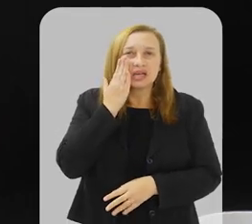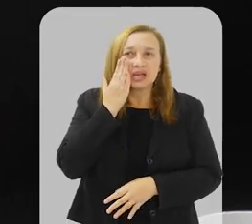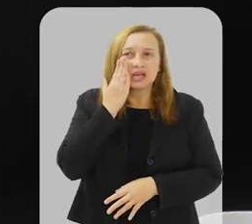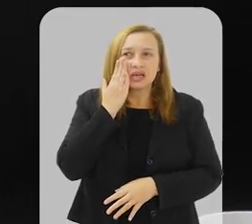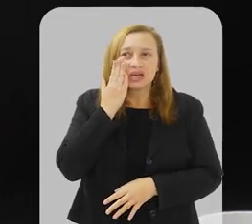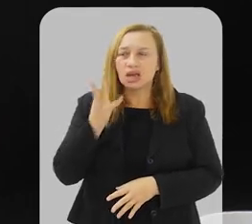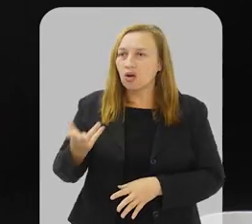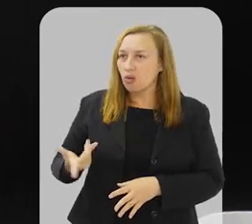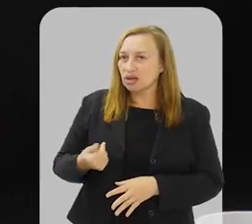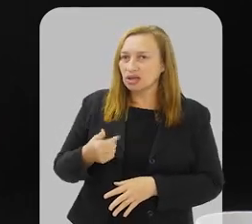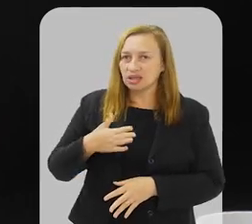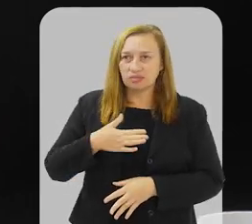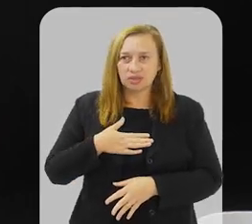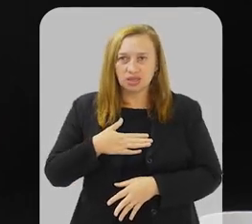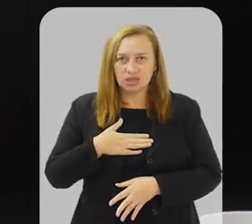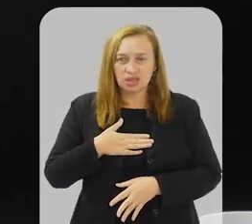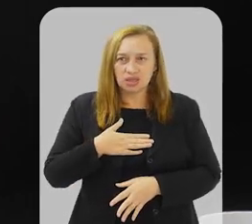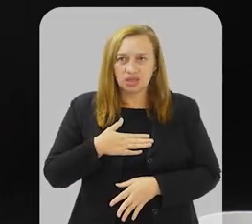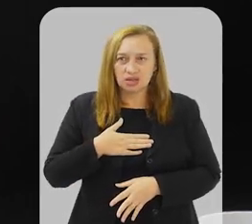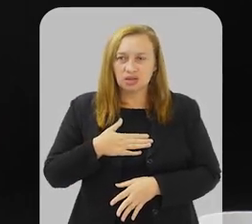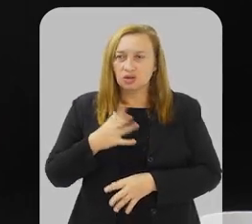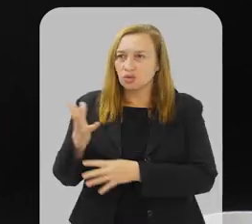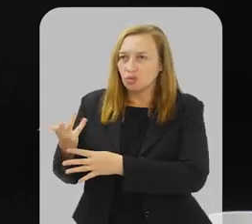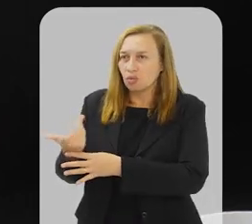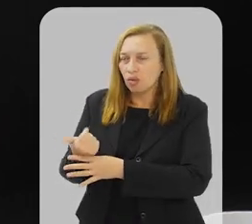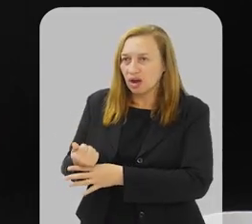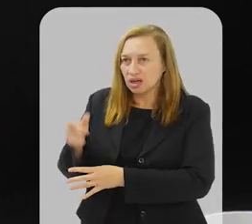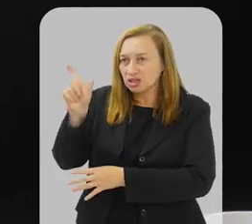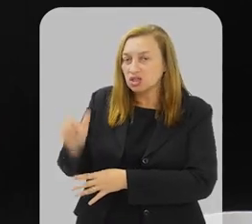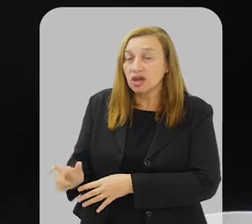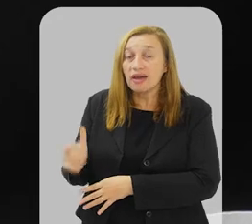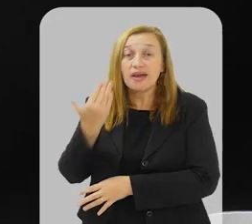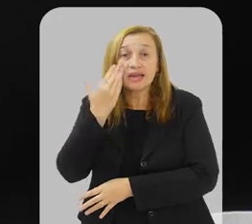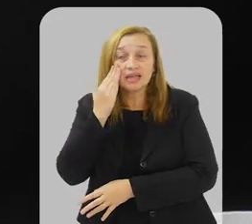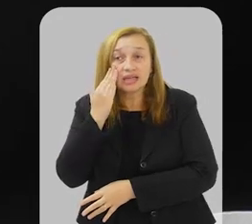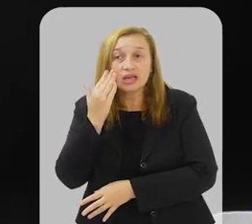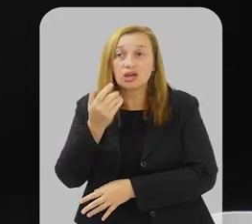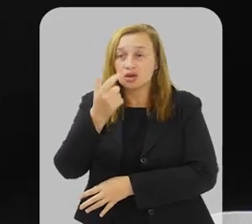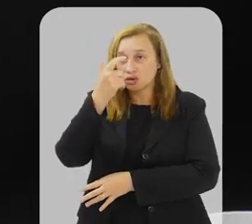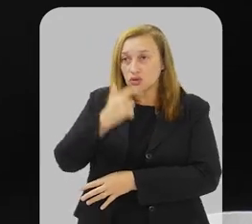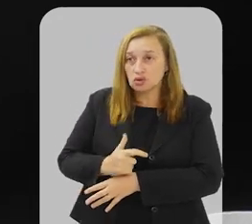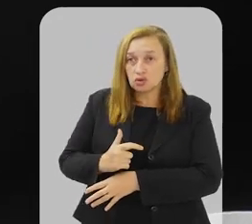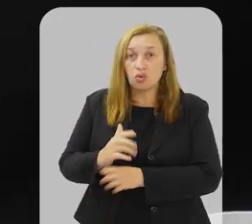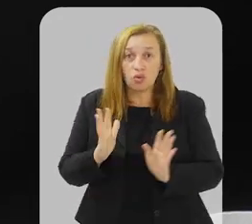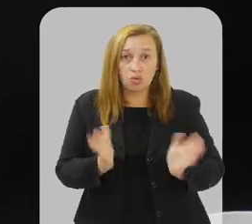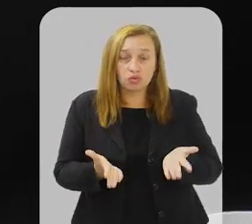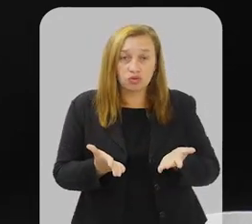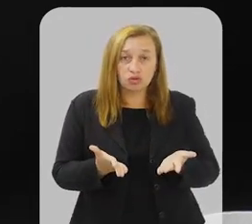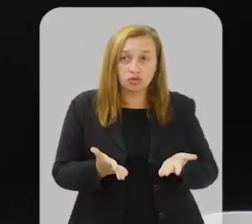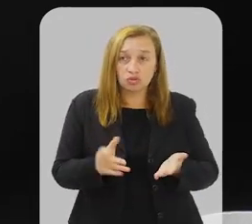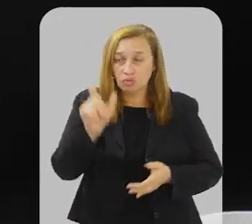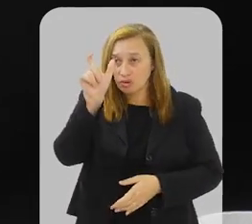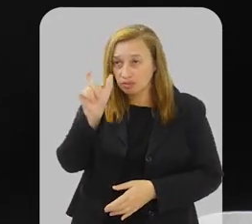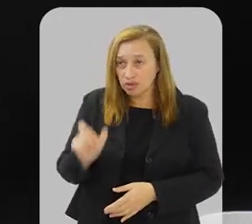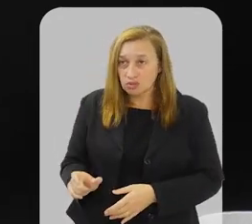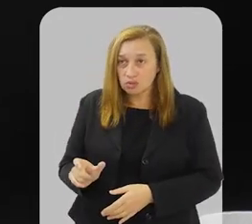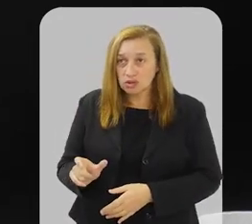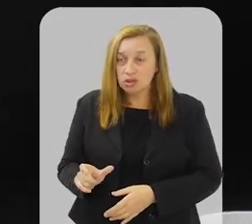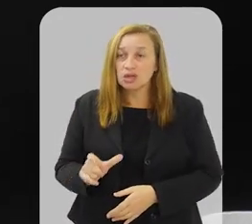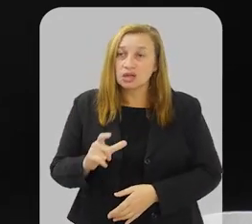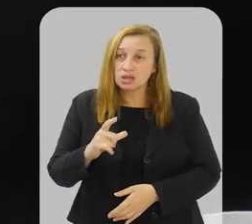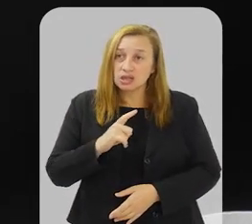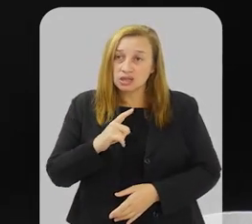entendi que a minha grande qualidade para além do artístico é entender que eu sou hoje uma